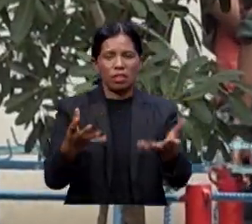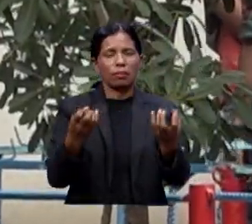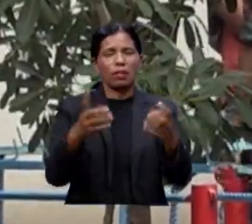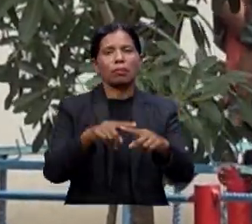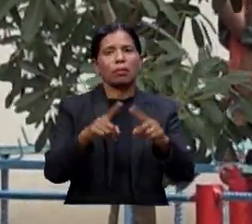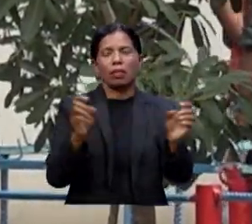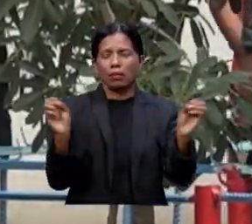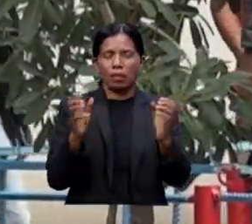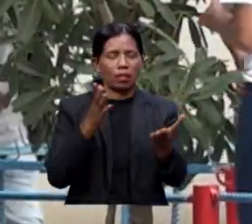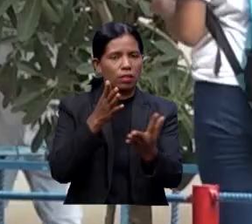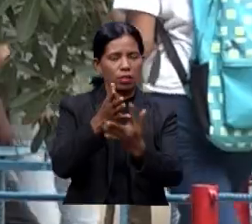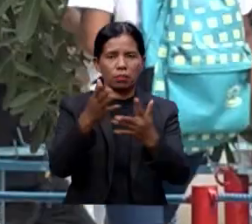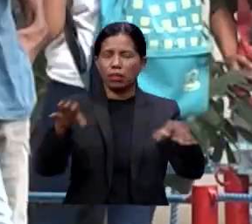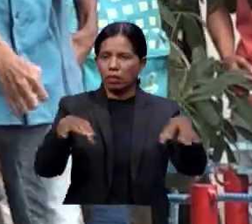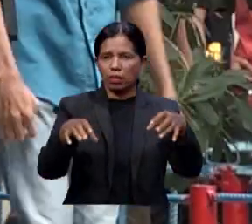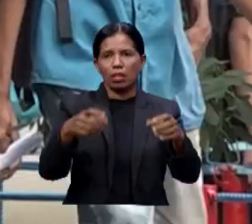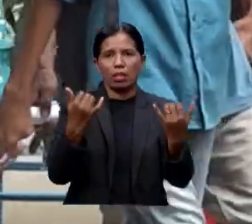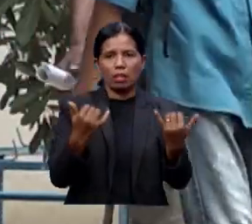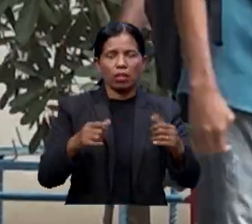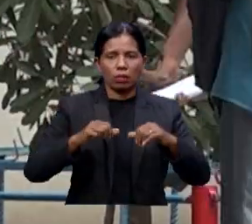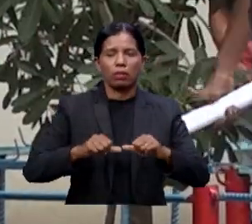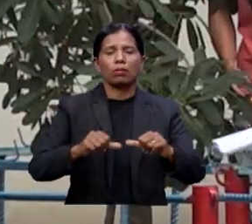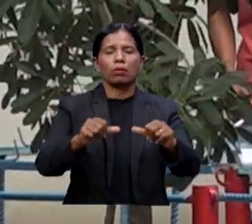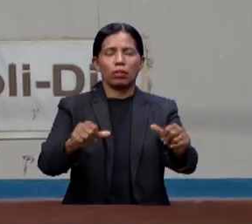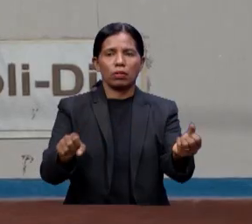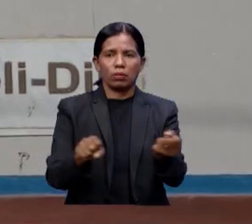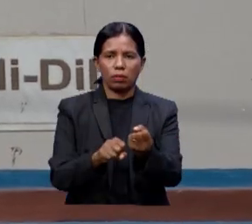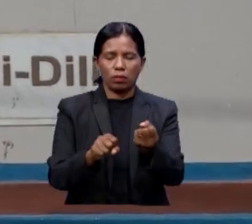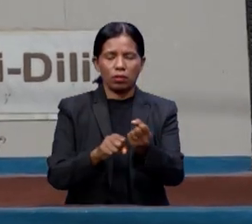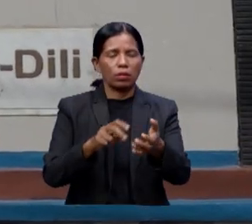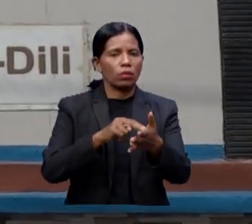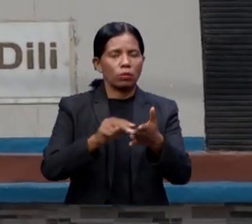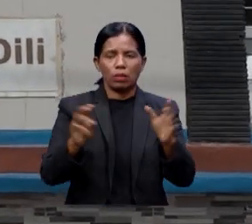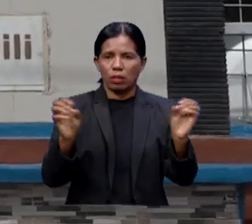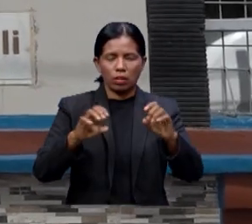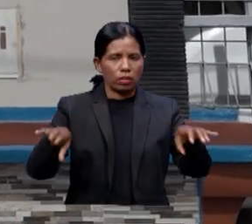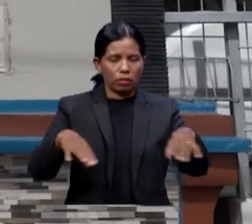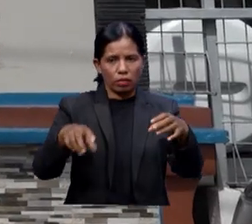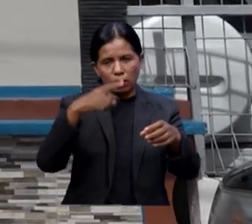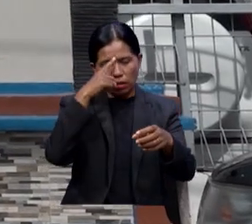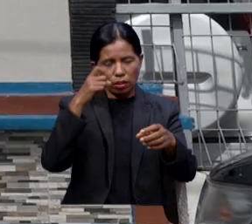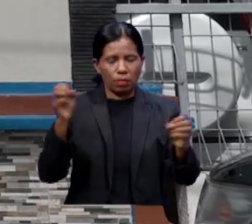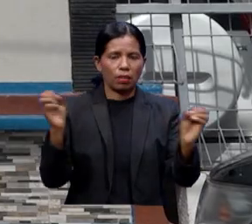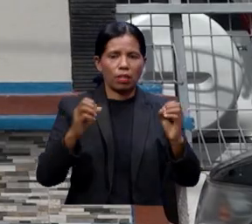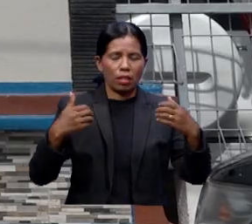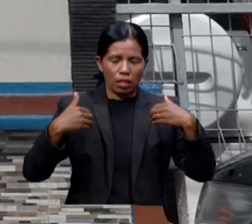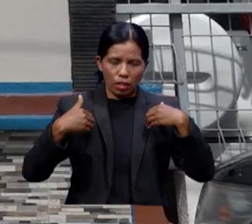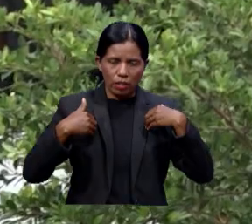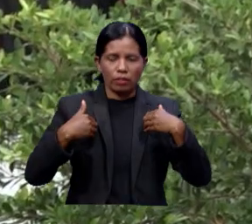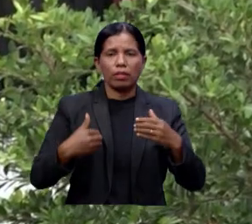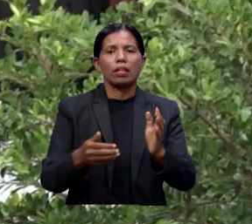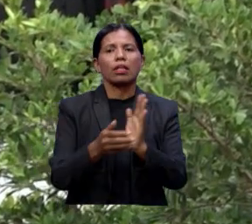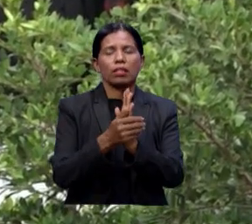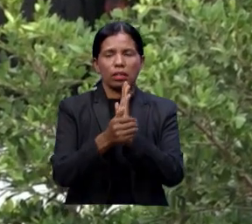bele acesso ba campo trabalho e dane continua contribui ba número de desemprego tamba menos habilidade husi recursos